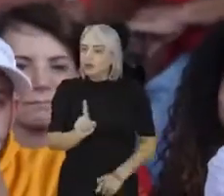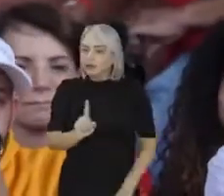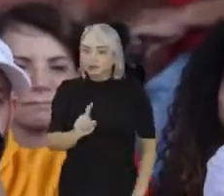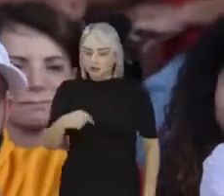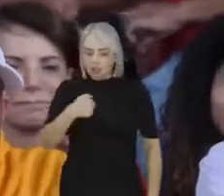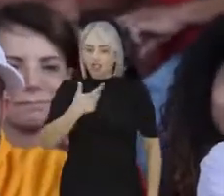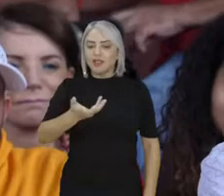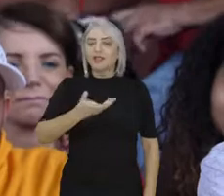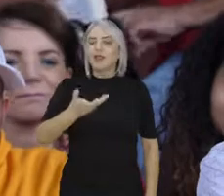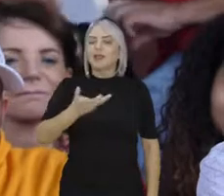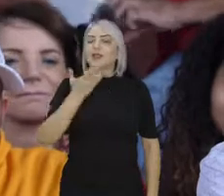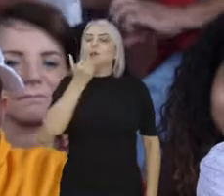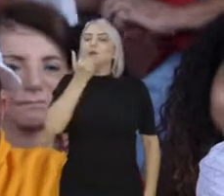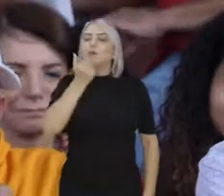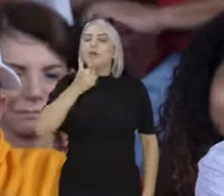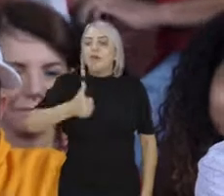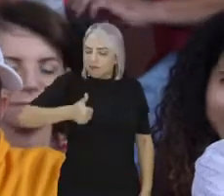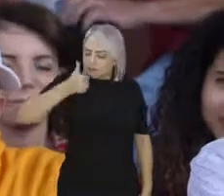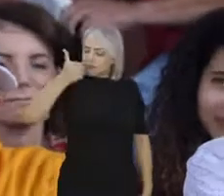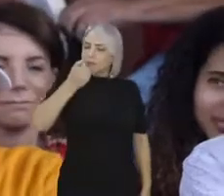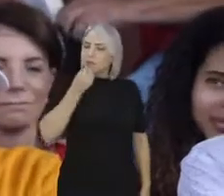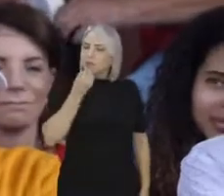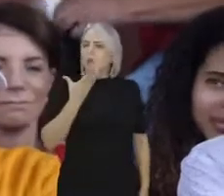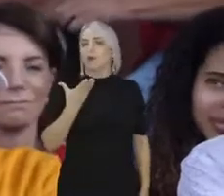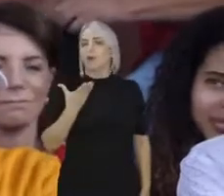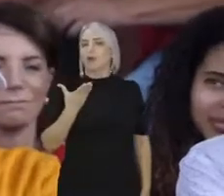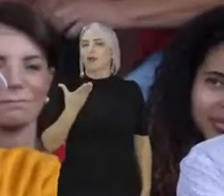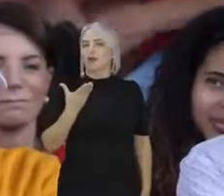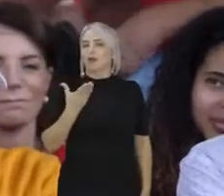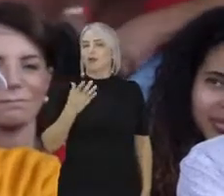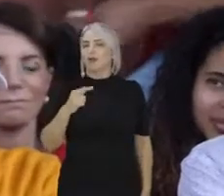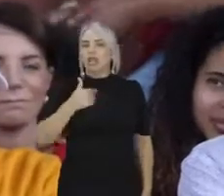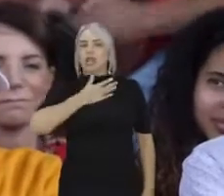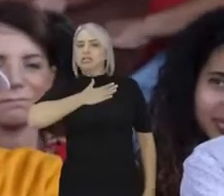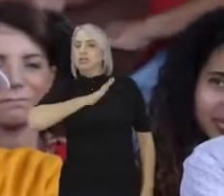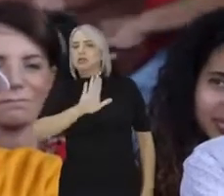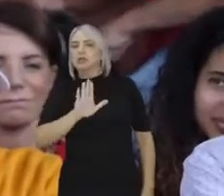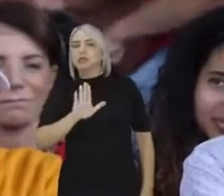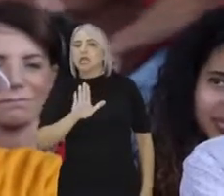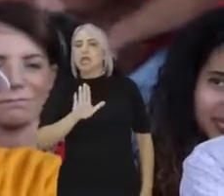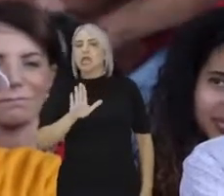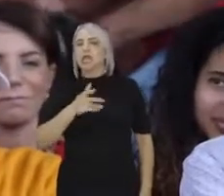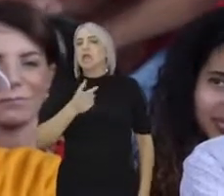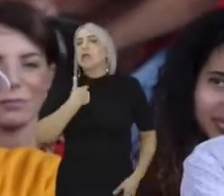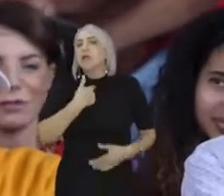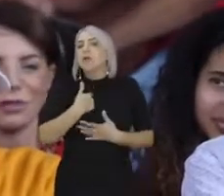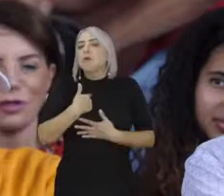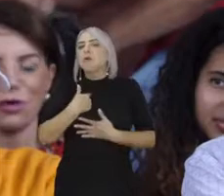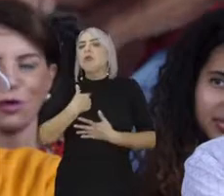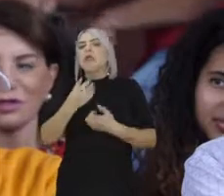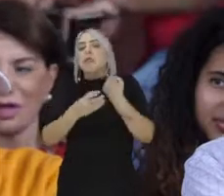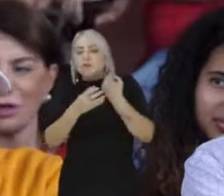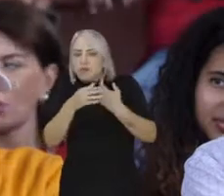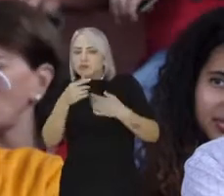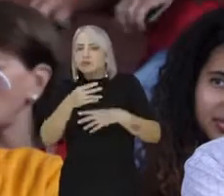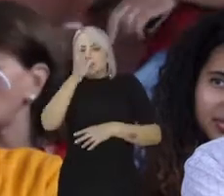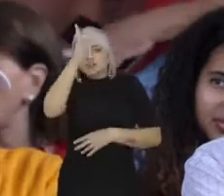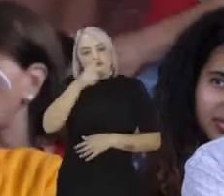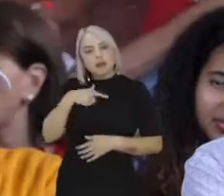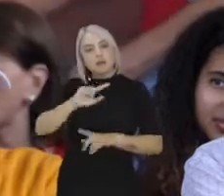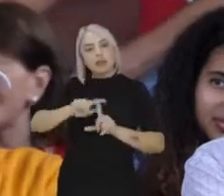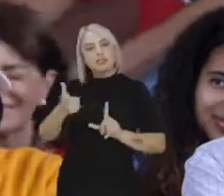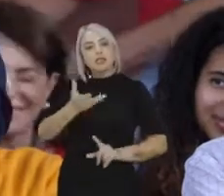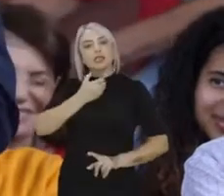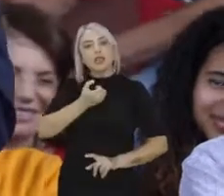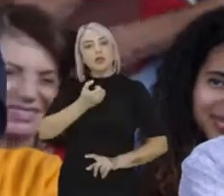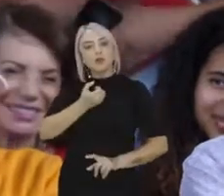coisa de primeira. A gente não quer comer pescoço de frango, a gente gosta também, mas a gente quer comer uma coxa de frango,